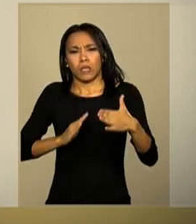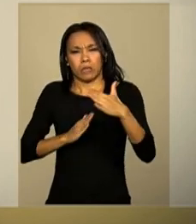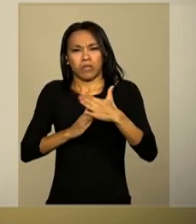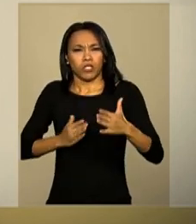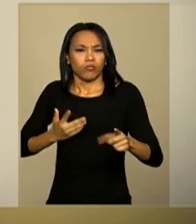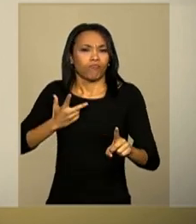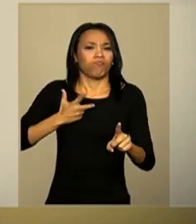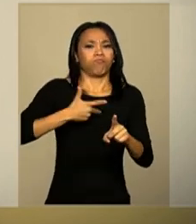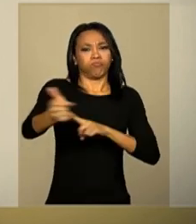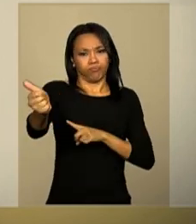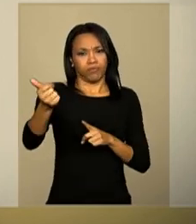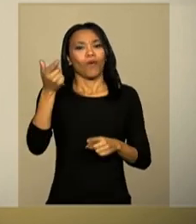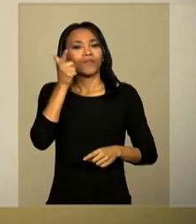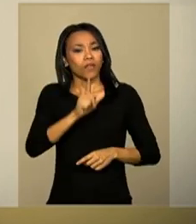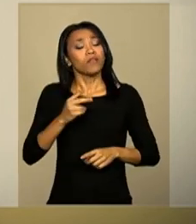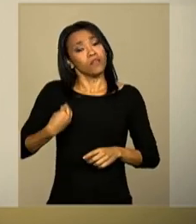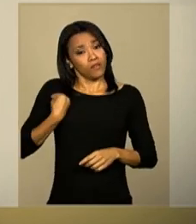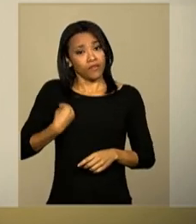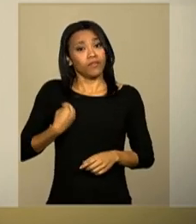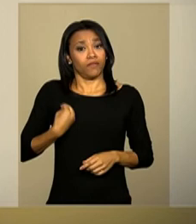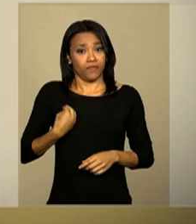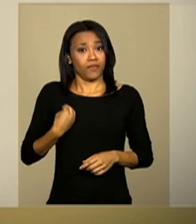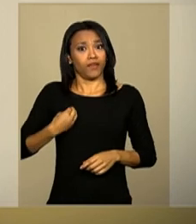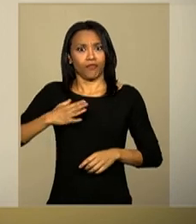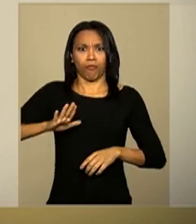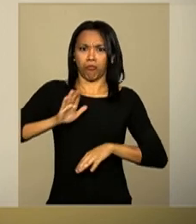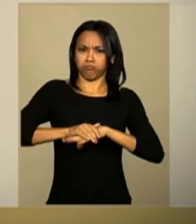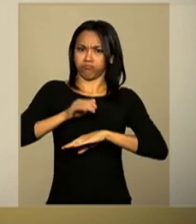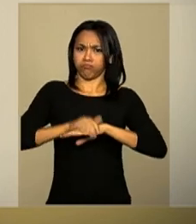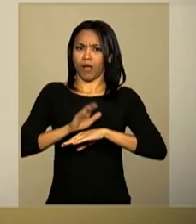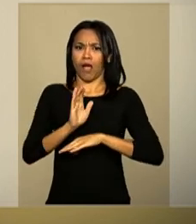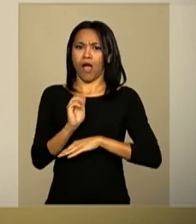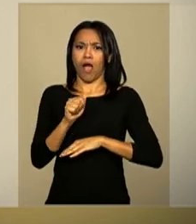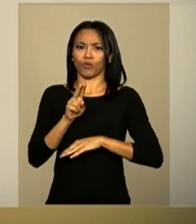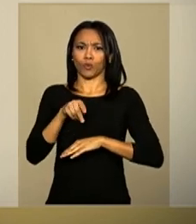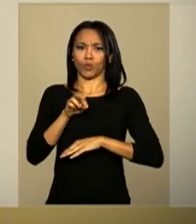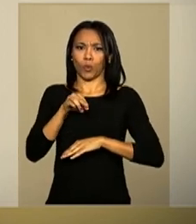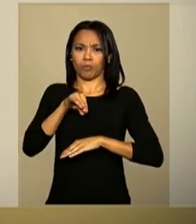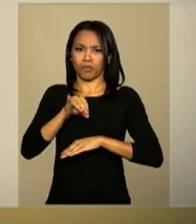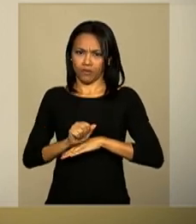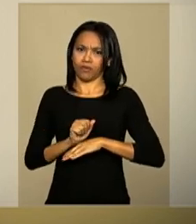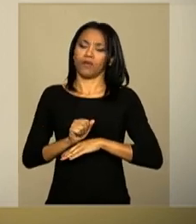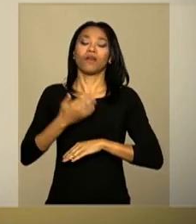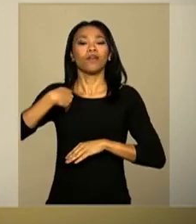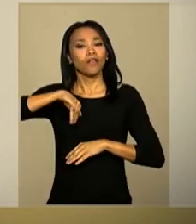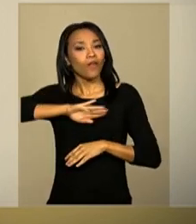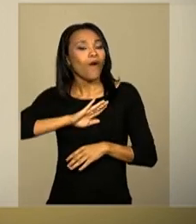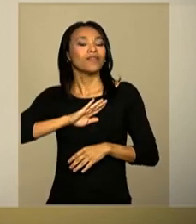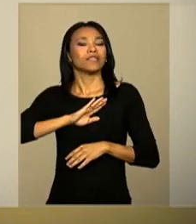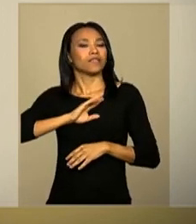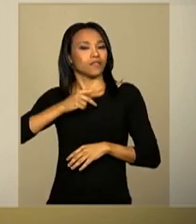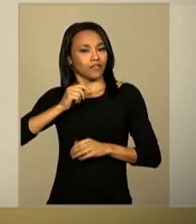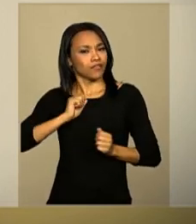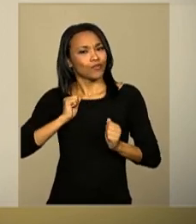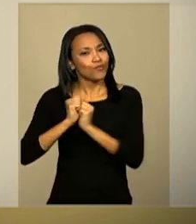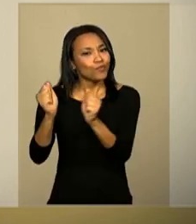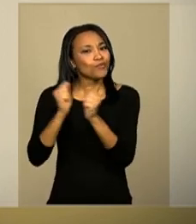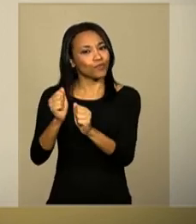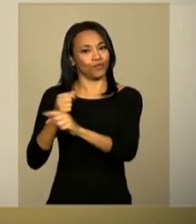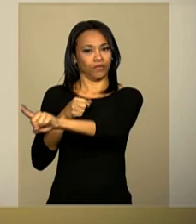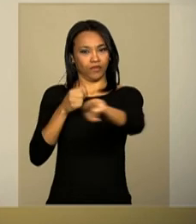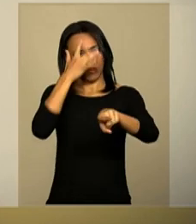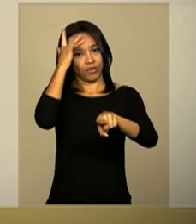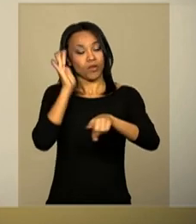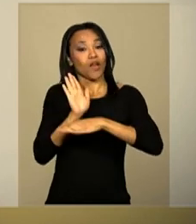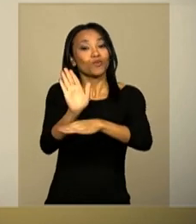e os limites e viver com muito mais autonomia e Independência e nós estaremos ao lado delas